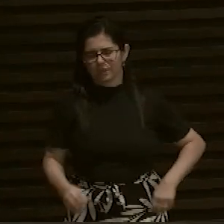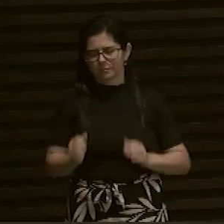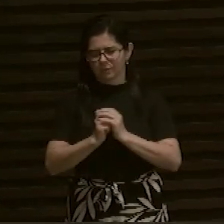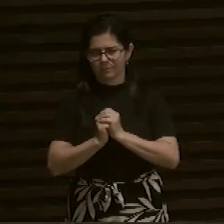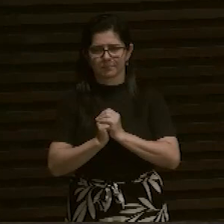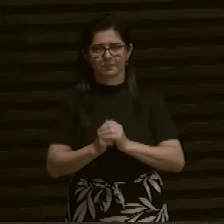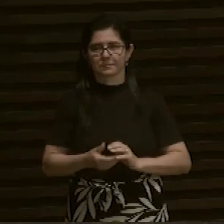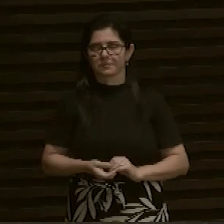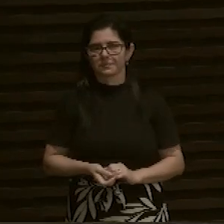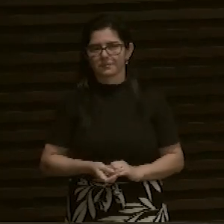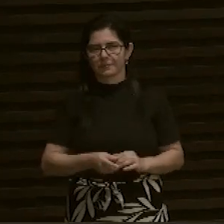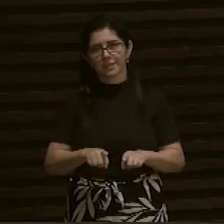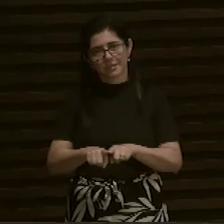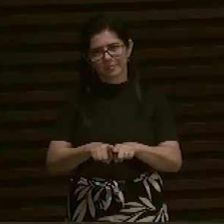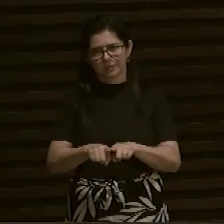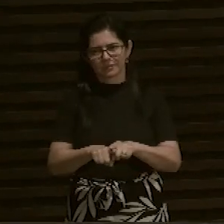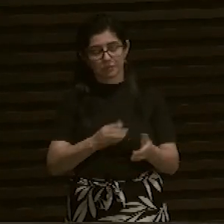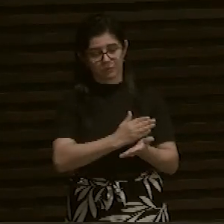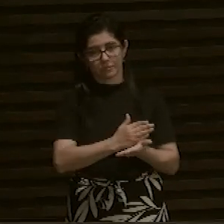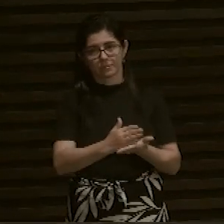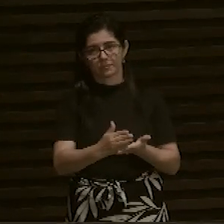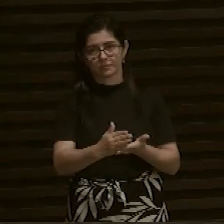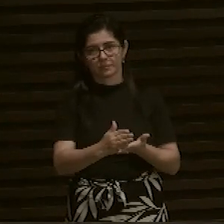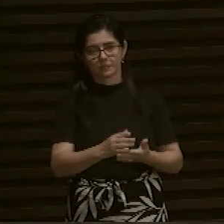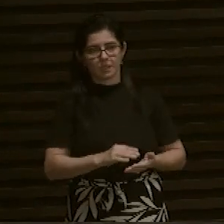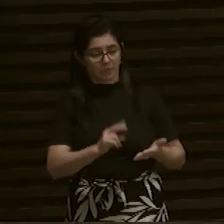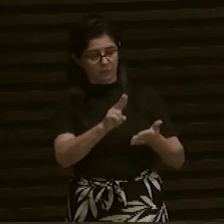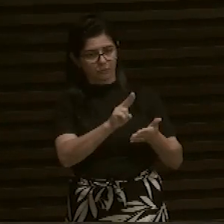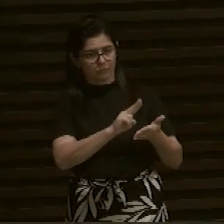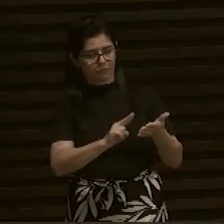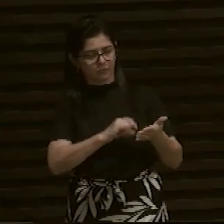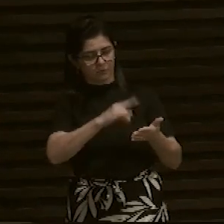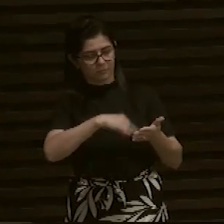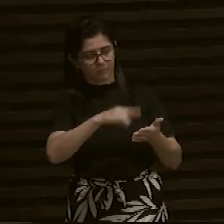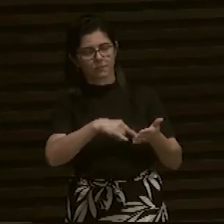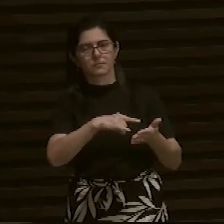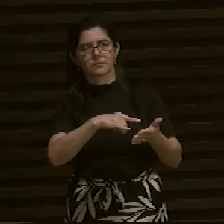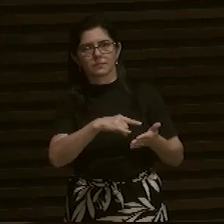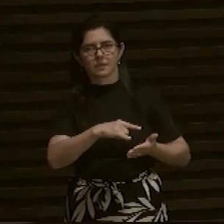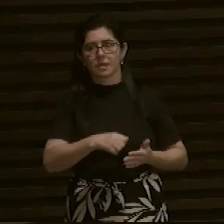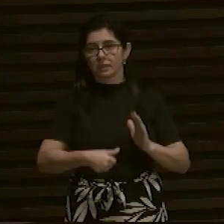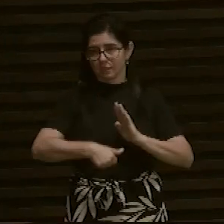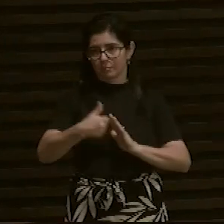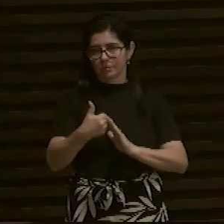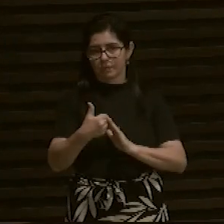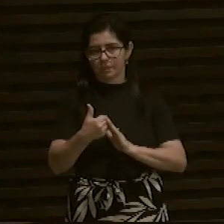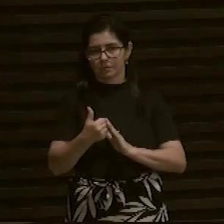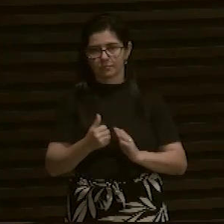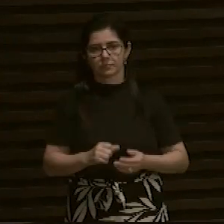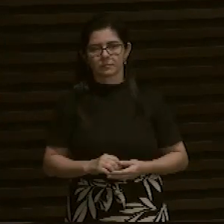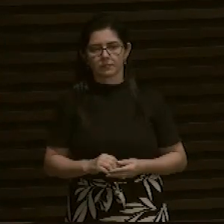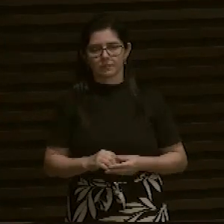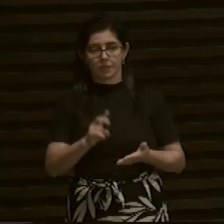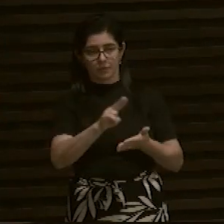Irmãos, vamos começar. Eu vou aqui no boletim, a gente vai pegar essa primeira coluna da esquerda. Nós vamos passar por ela bem